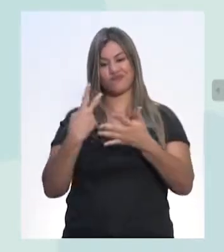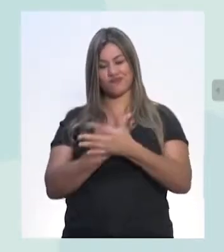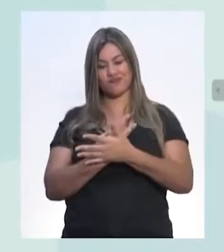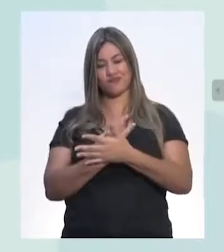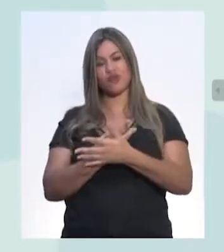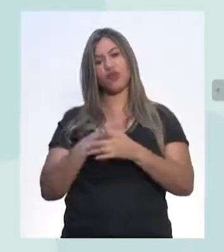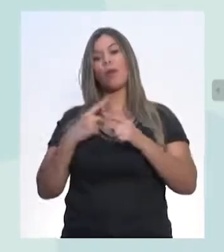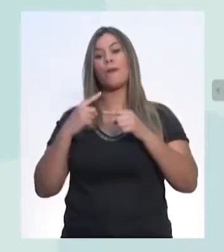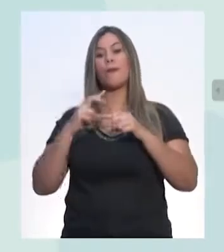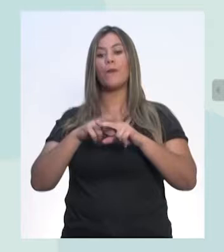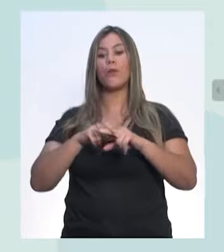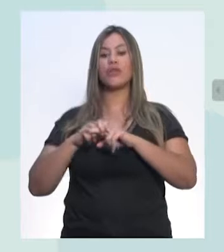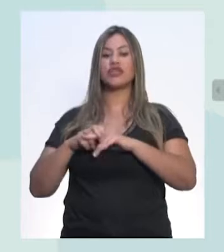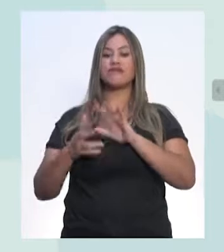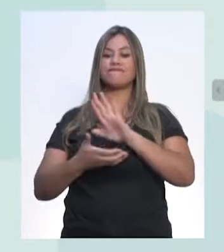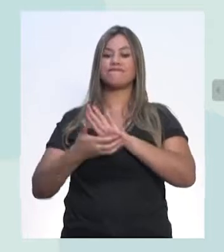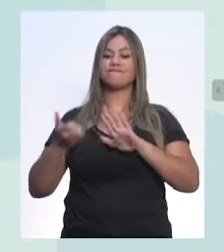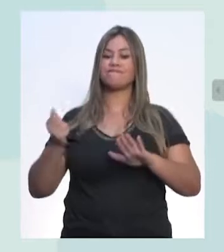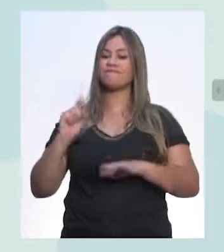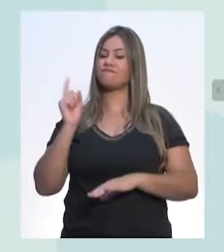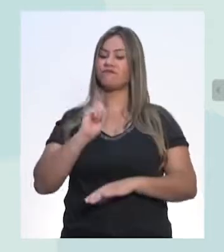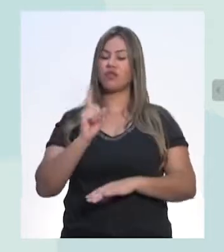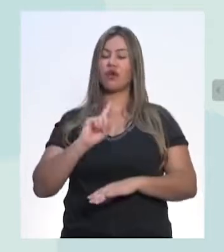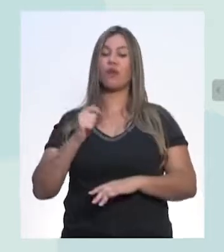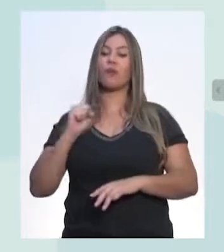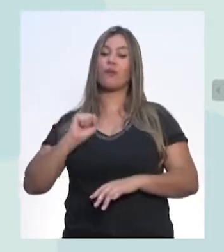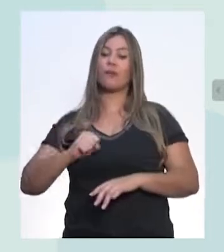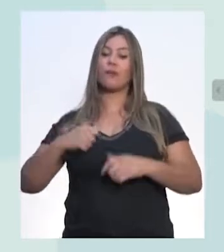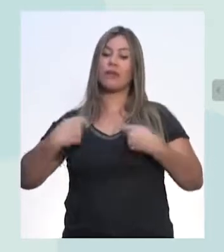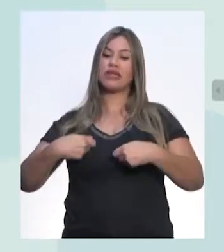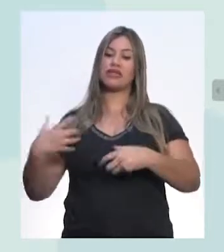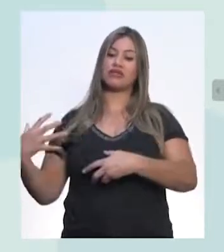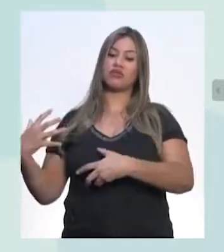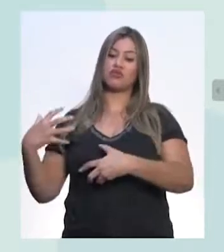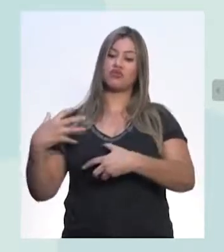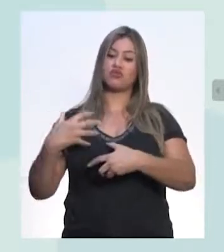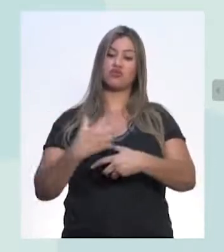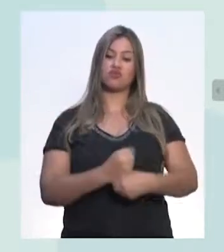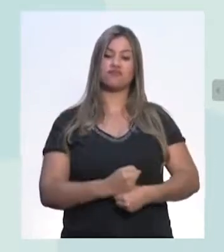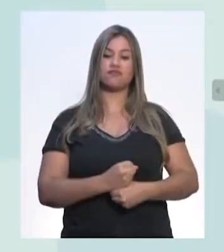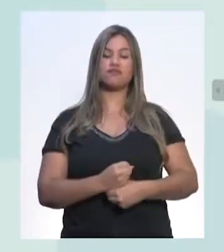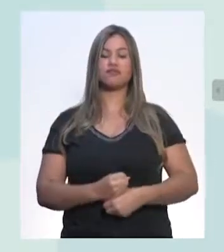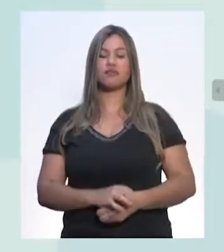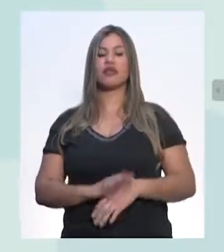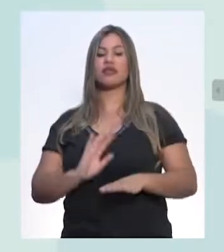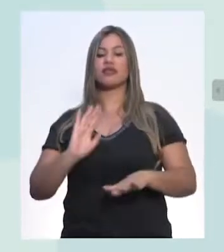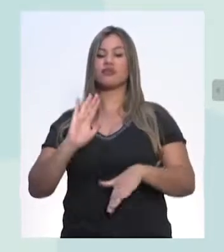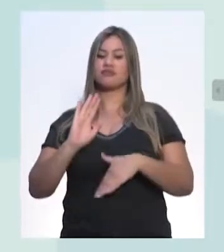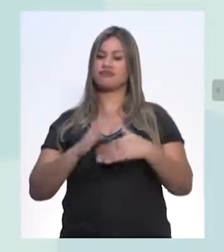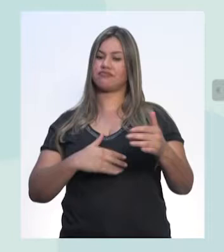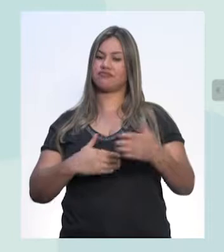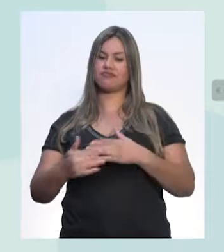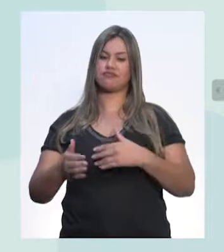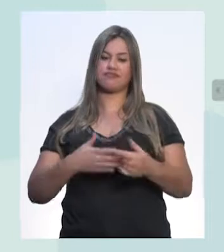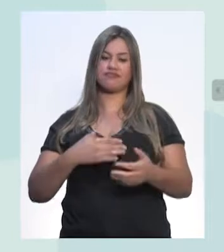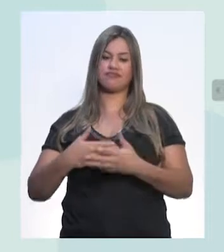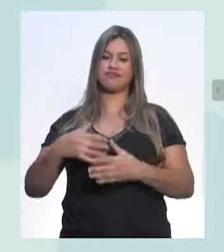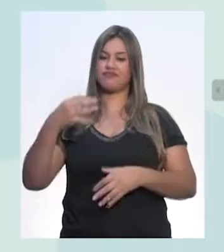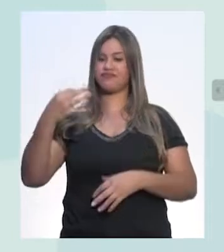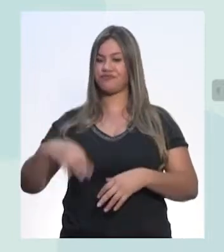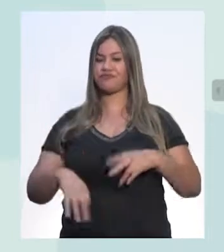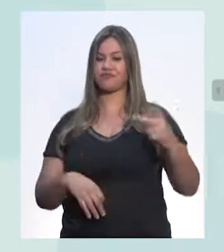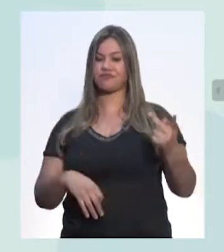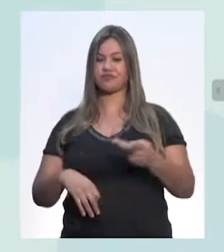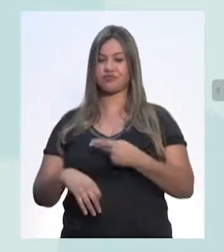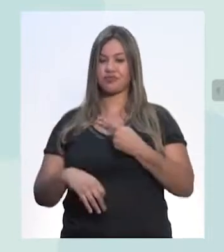não é a subtração. Eu tenho que somar os arremessos, independente de ter acertado ou